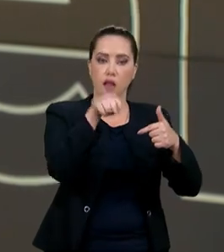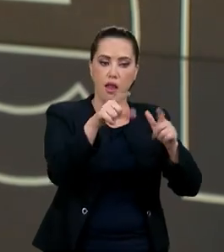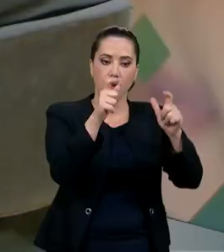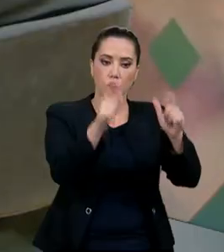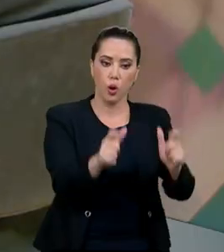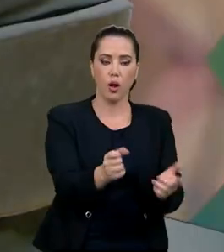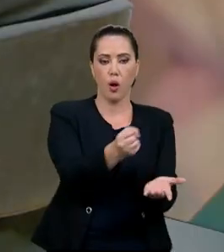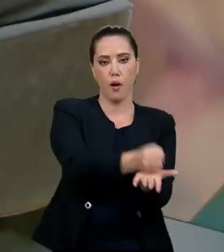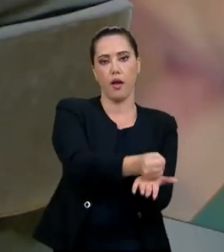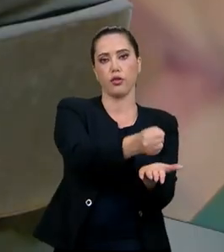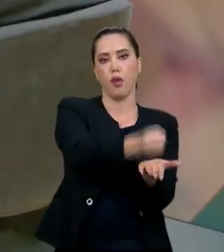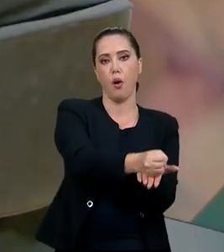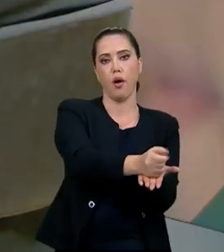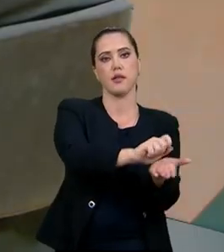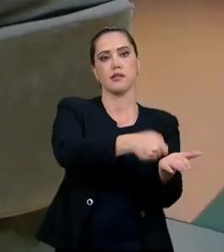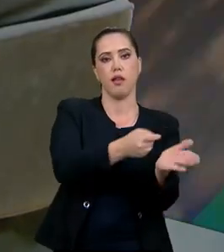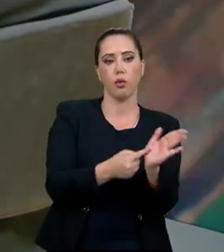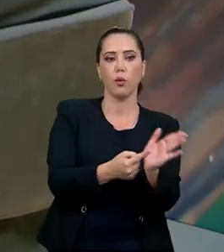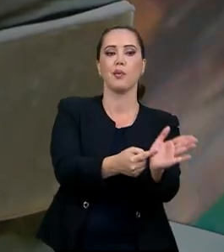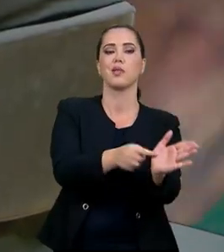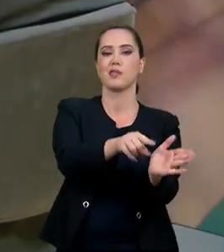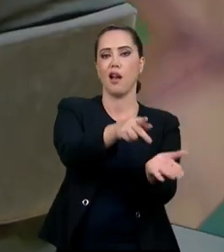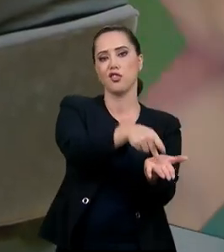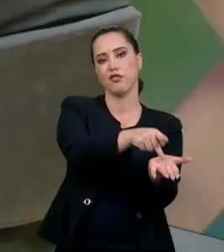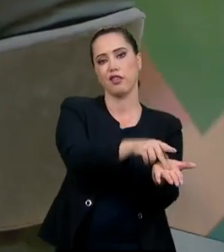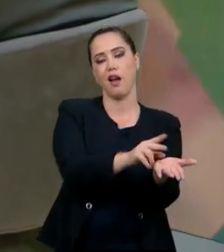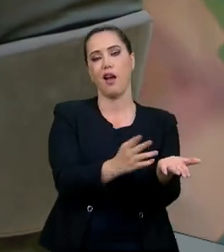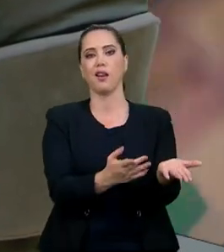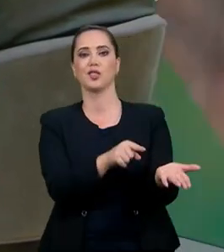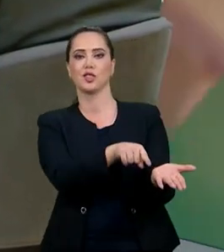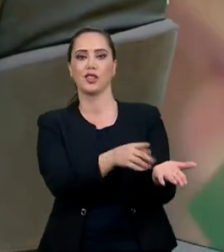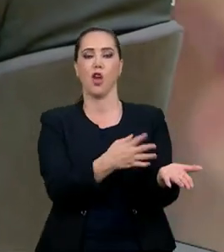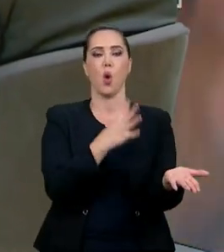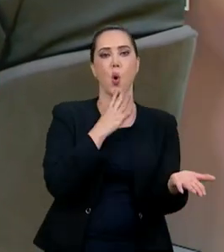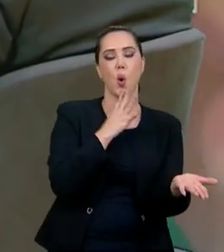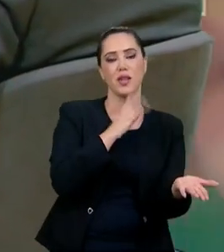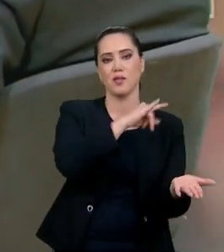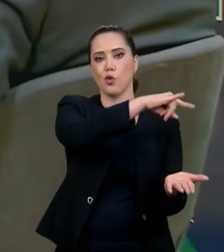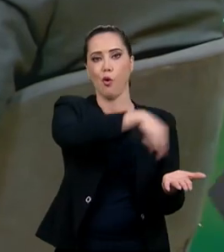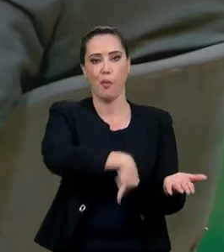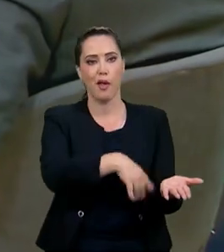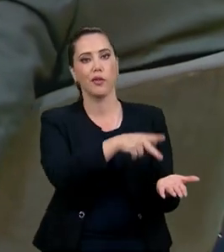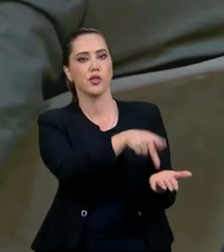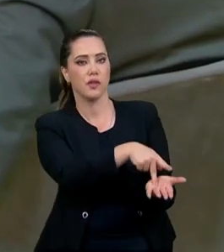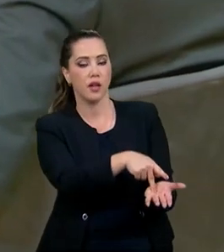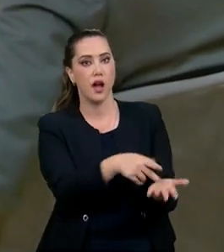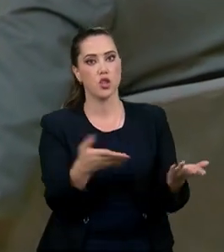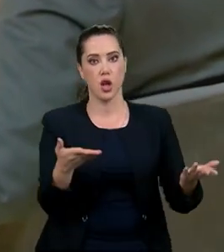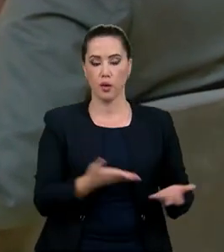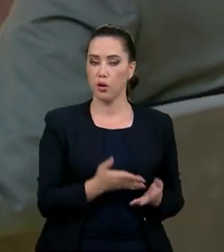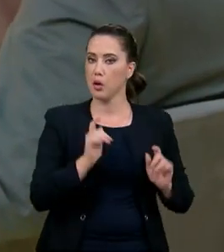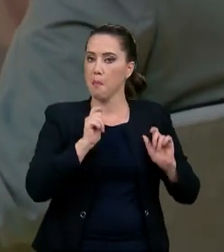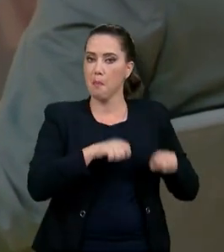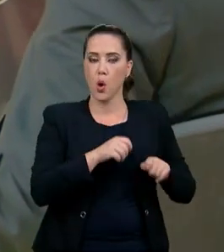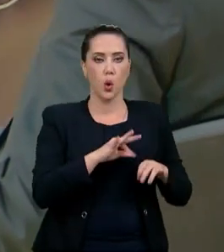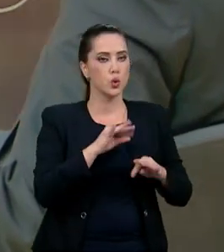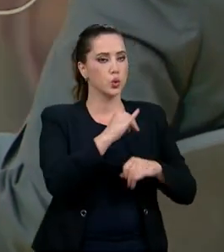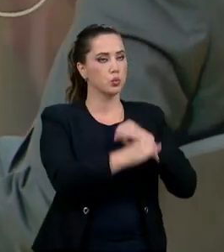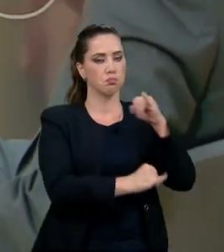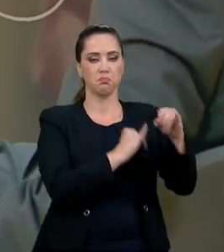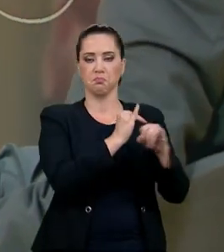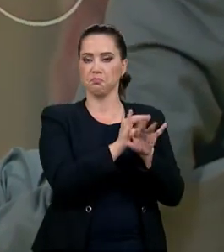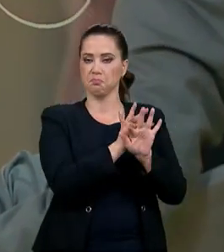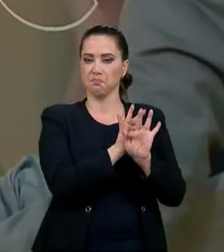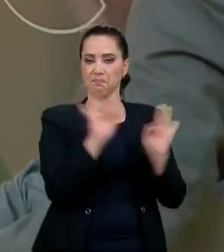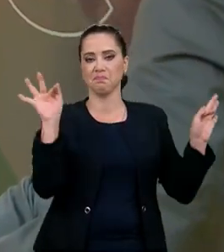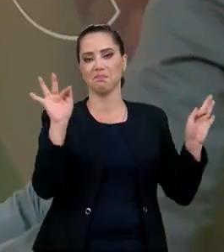Então, ele precisa ao cartório para fazer a autenticação de documento, para fazer reconhecimento de firma, e a partir de agora ele pode fazer isso totalmente digital, de